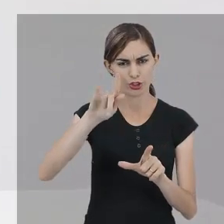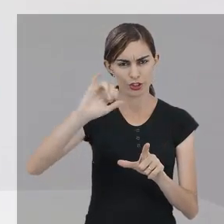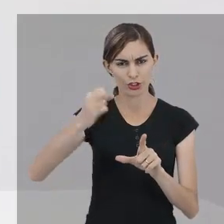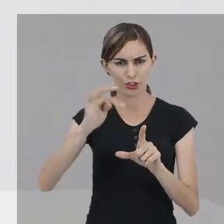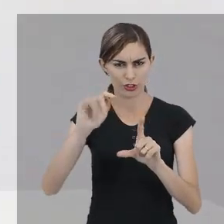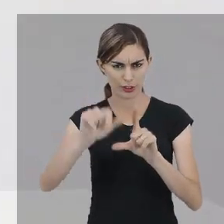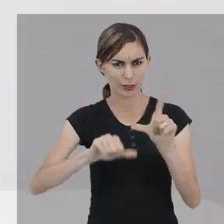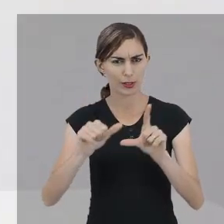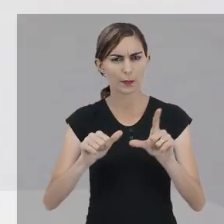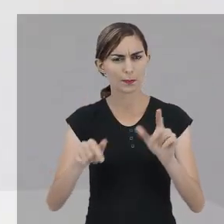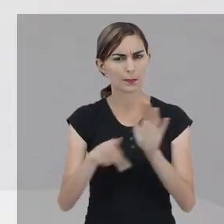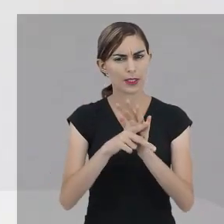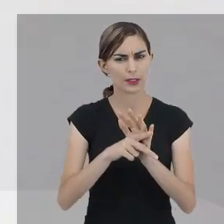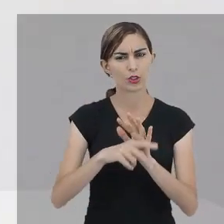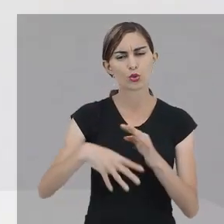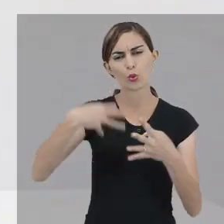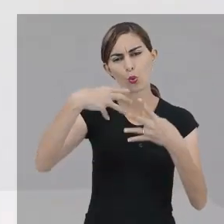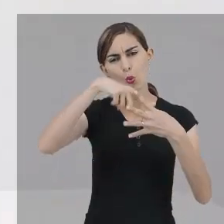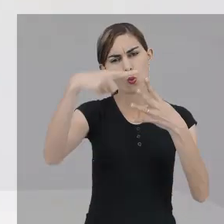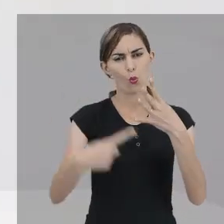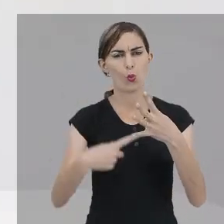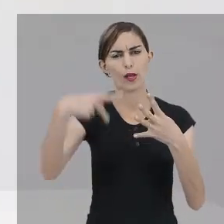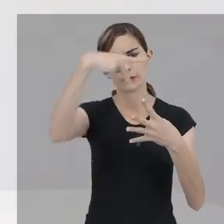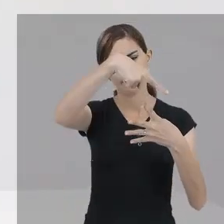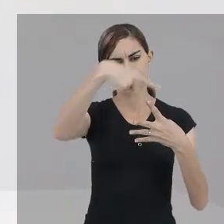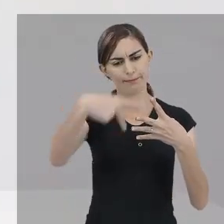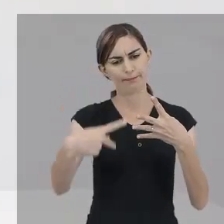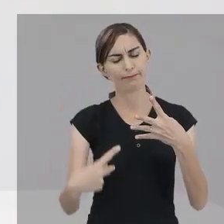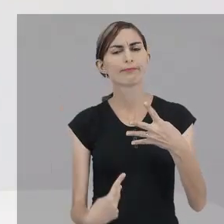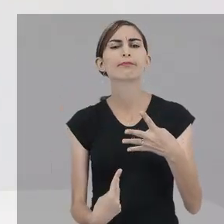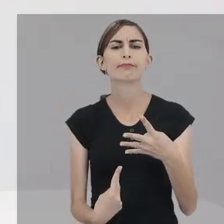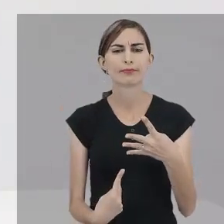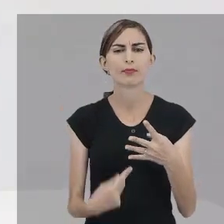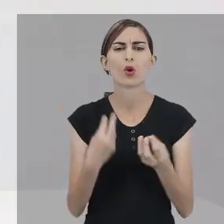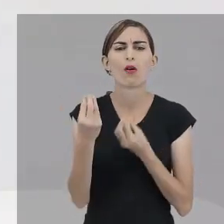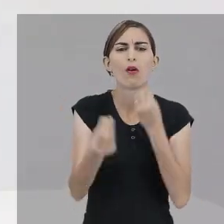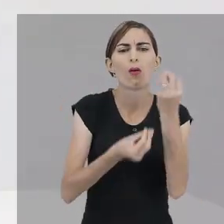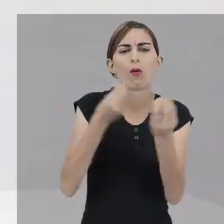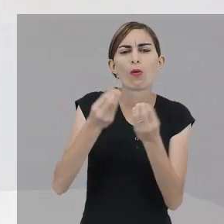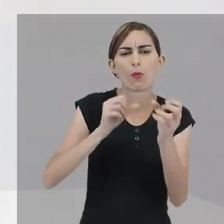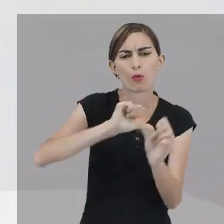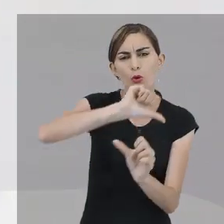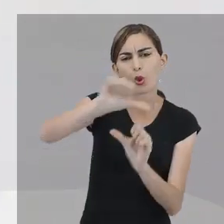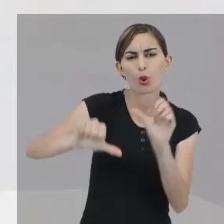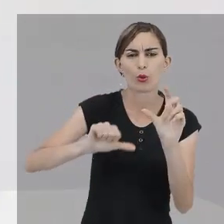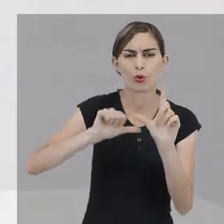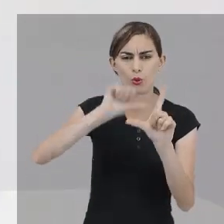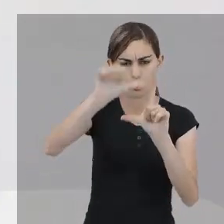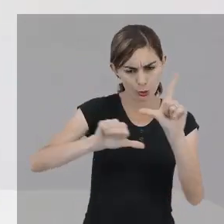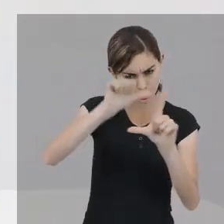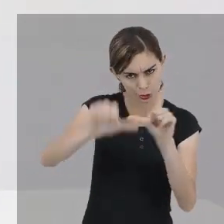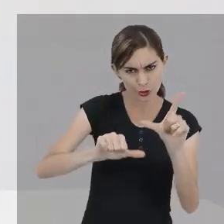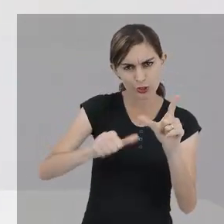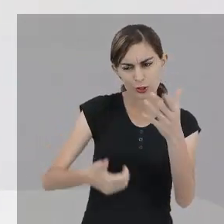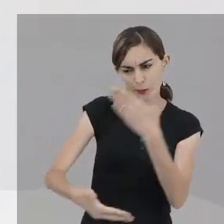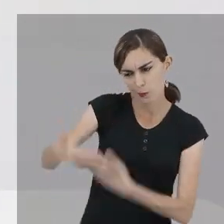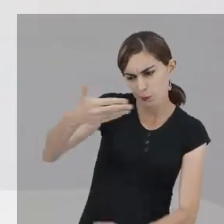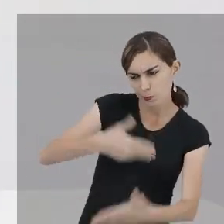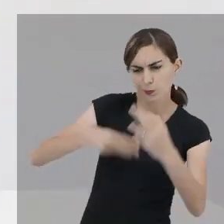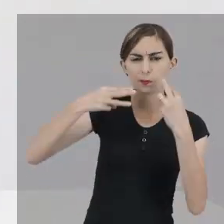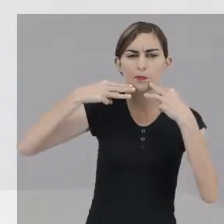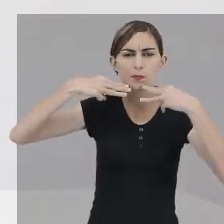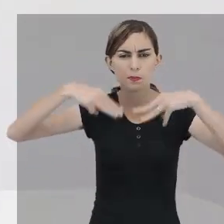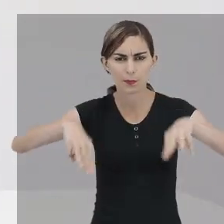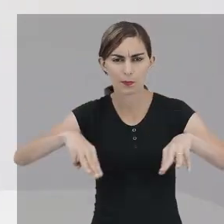gerar na logística? E os 4 P's? Como a logística se envolve com marketing por conta